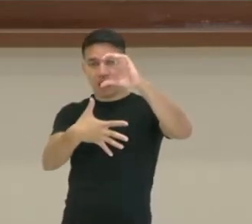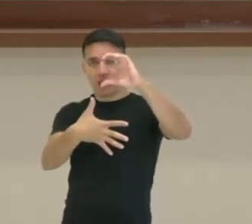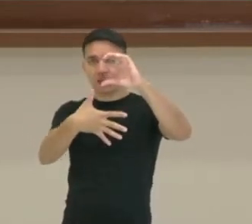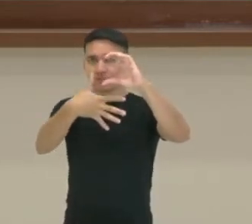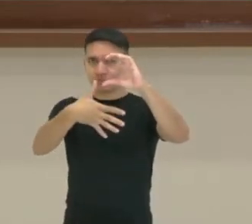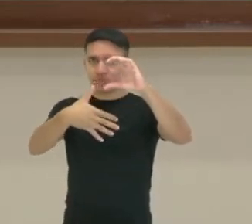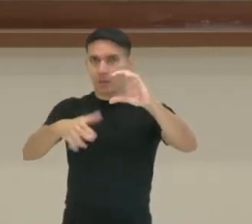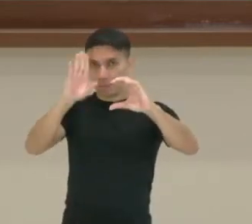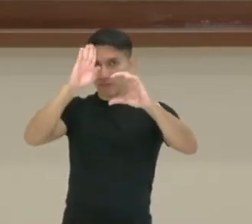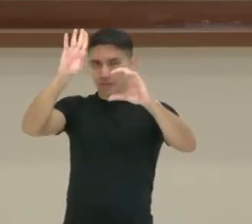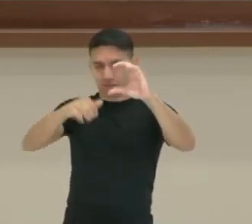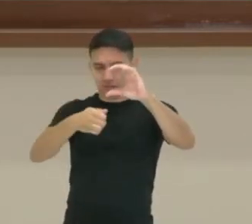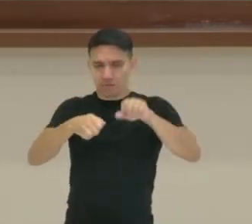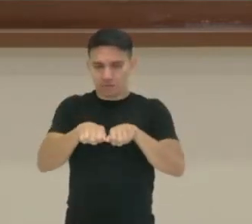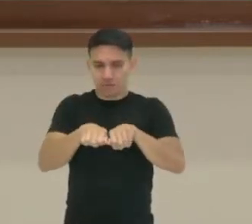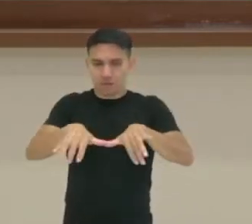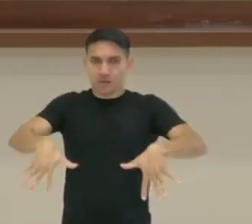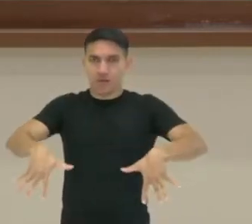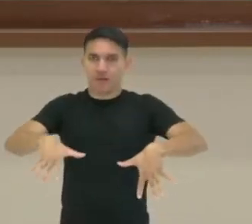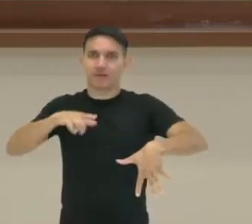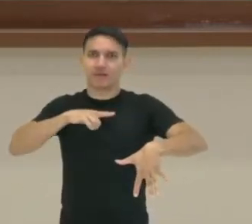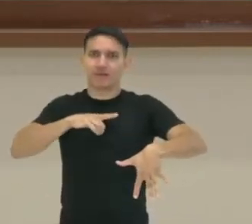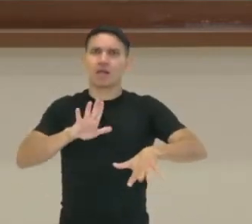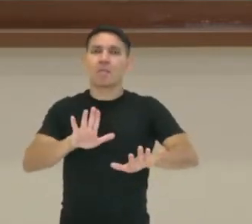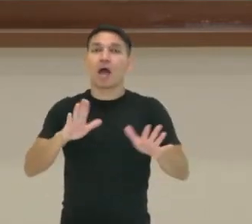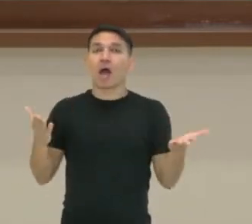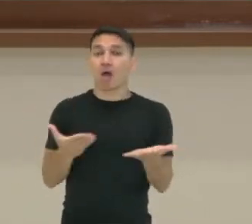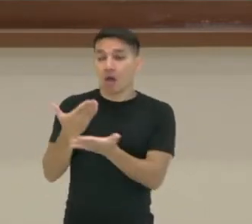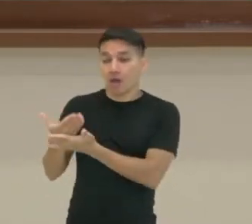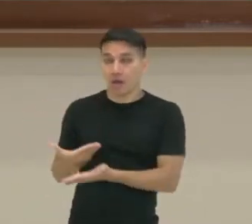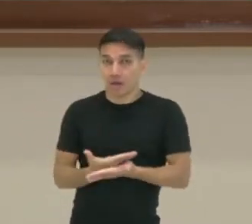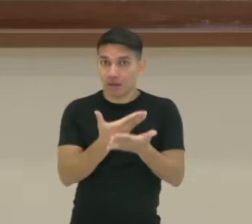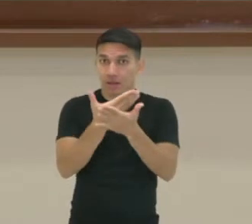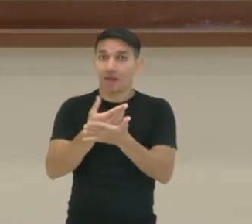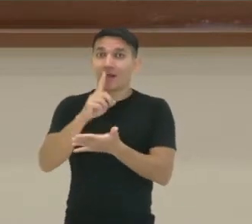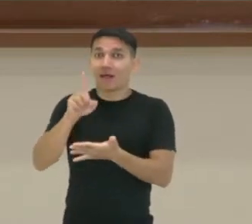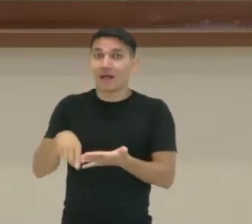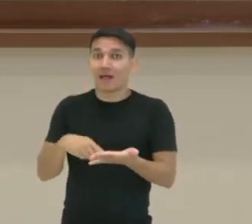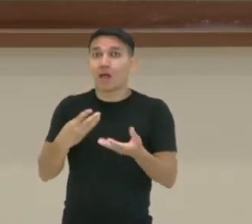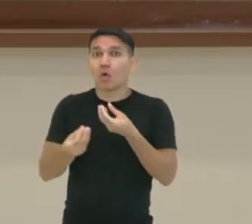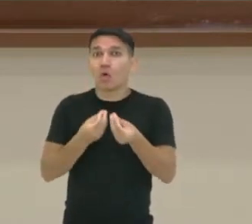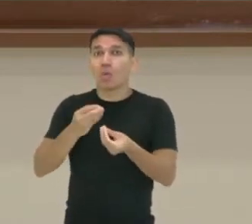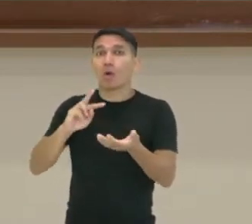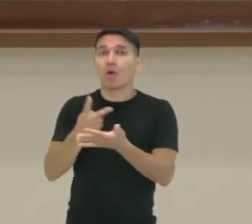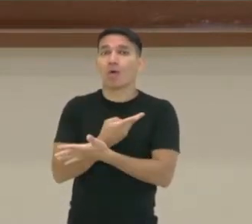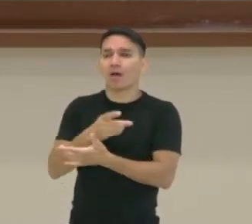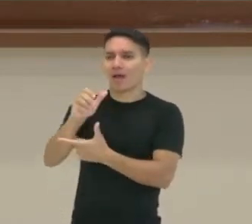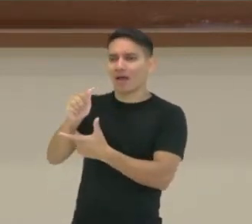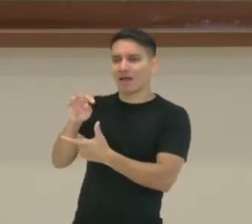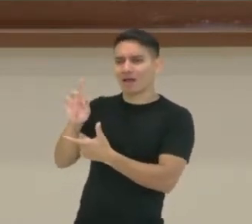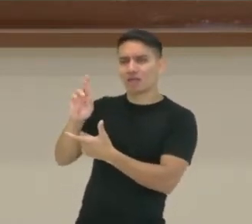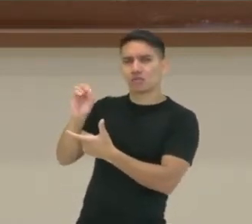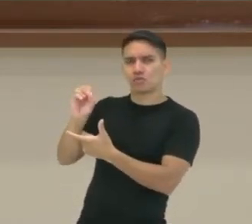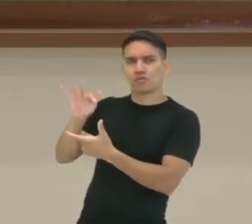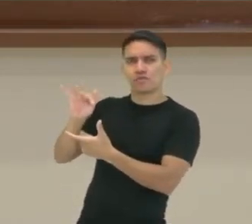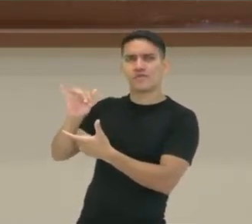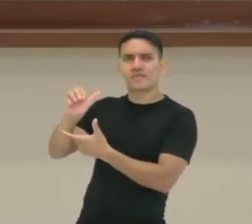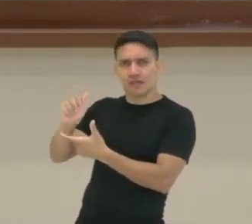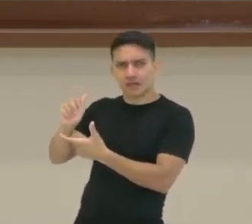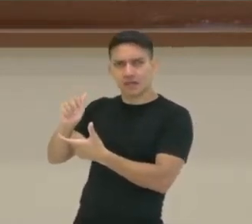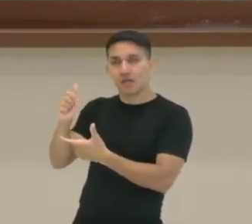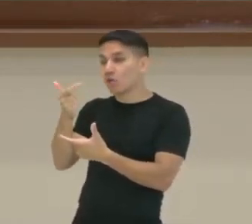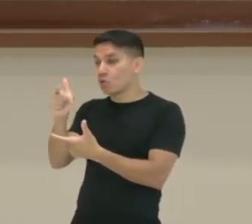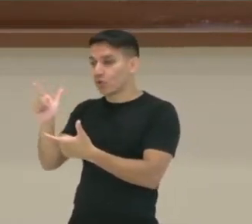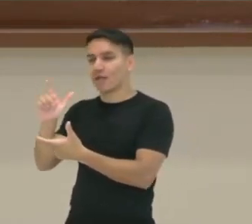central e o periférico. Então nessa aula nós vamos falar da atrofia e da distrofia muscular,